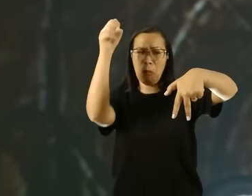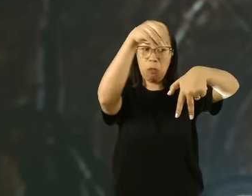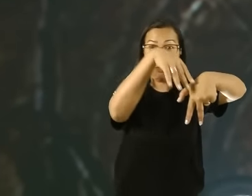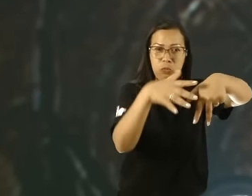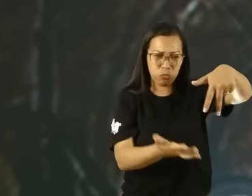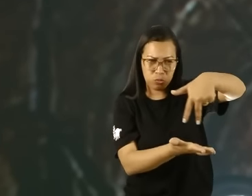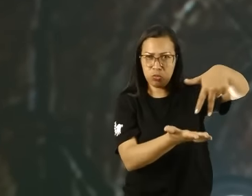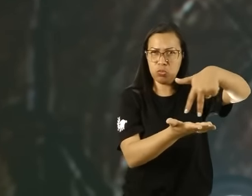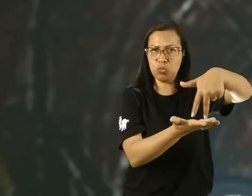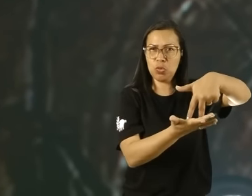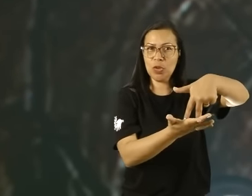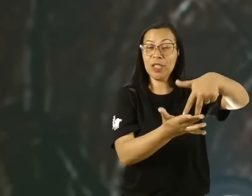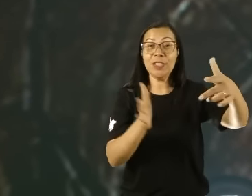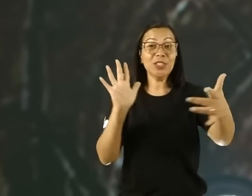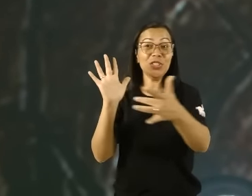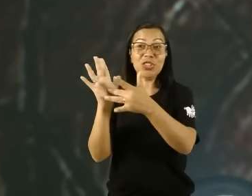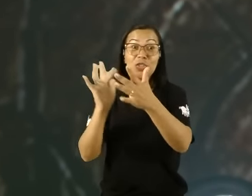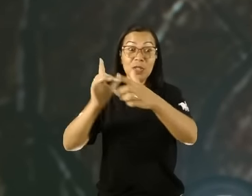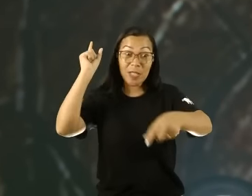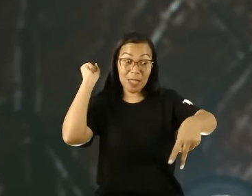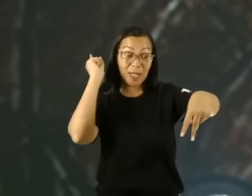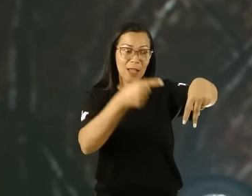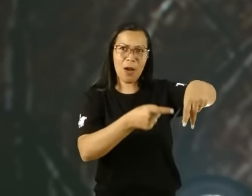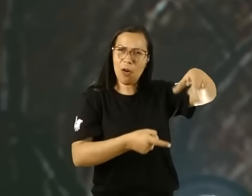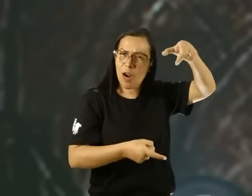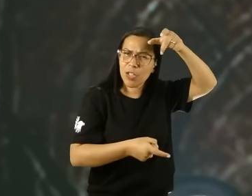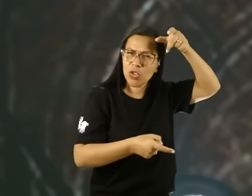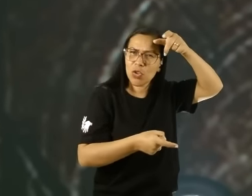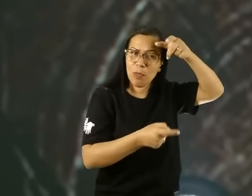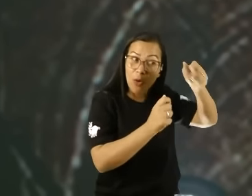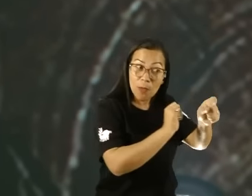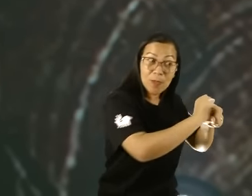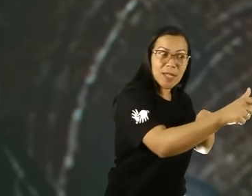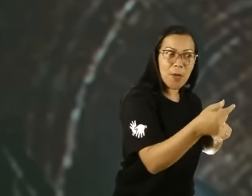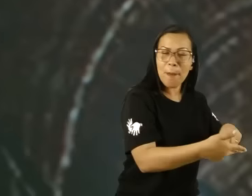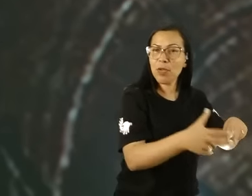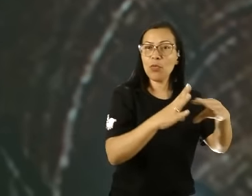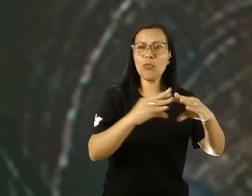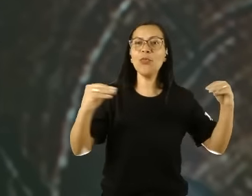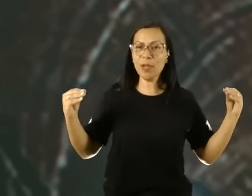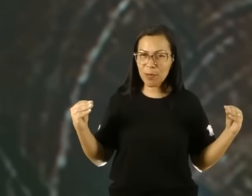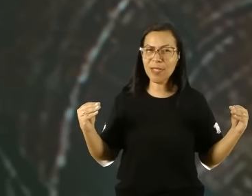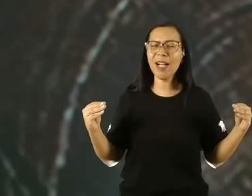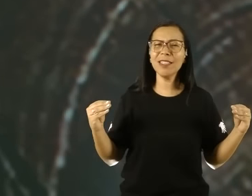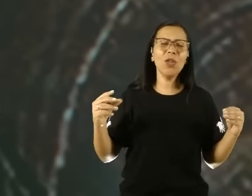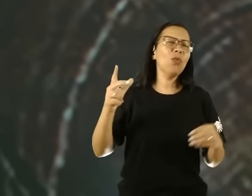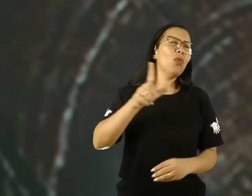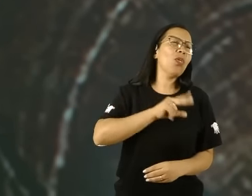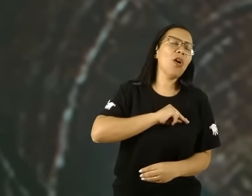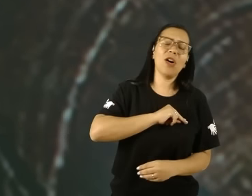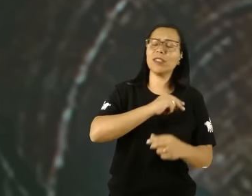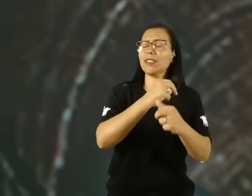Jesus cuspindo nos olhos de um cego, eles viram 4 amigos levando um paralítico, abrindo um telhado, descendo o paralítico